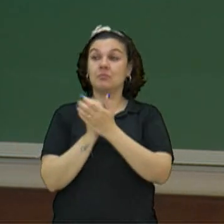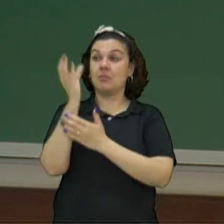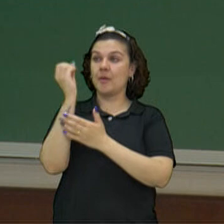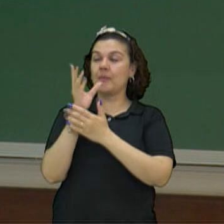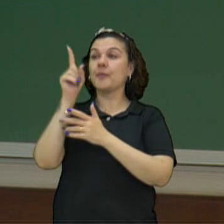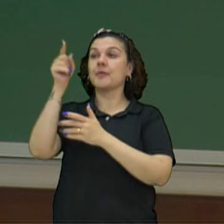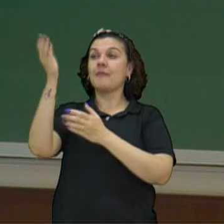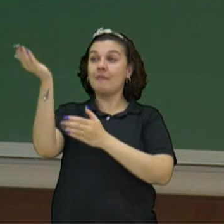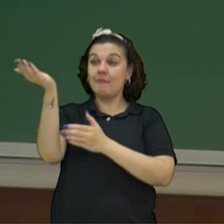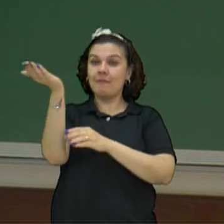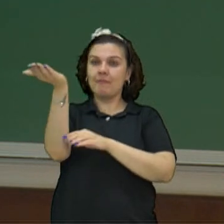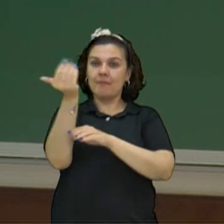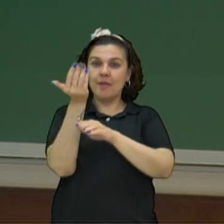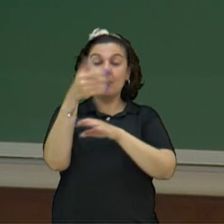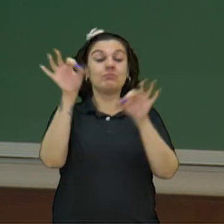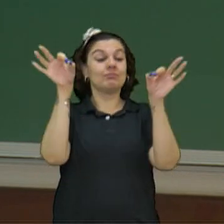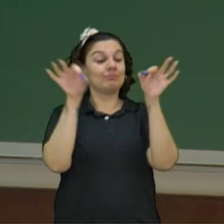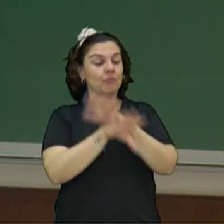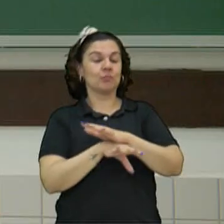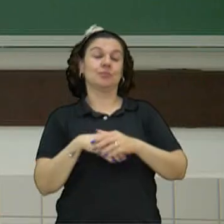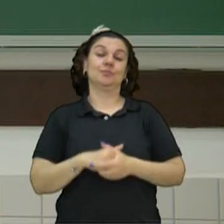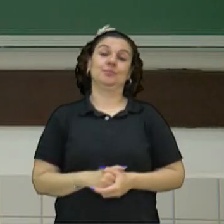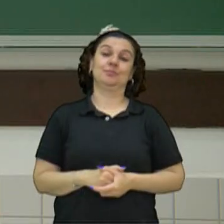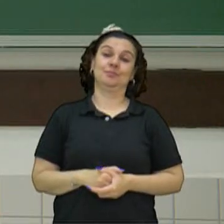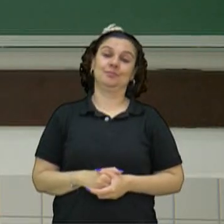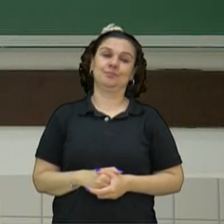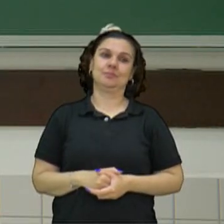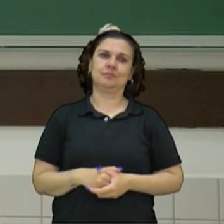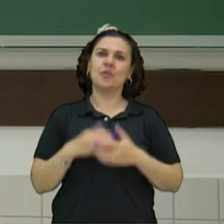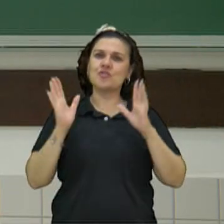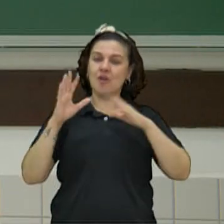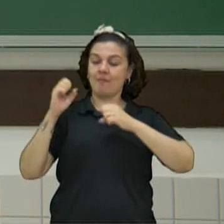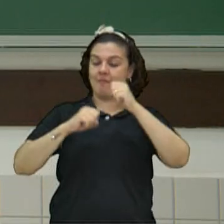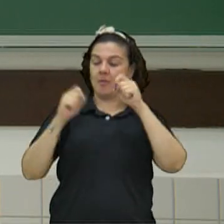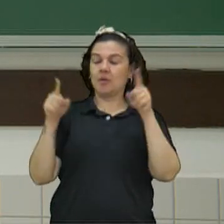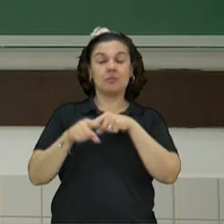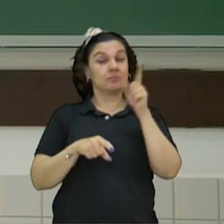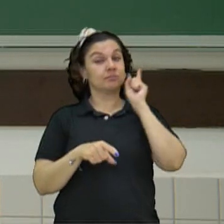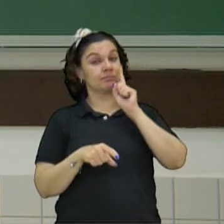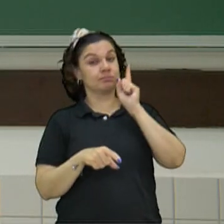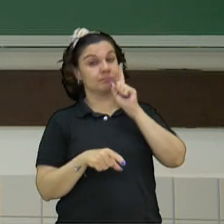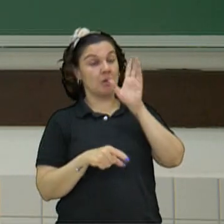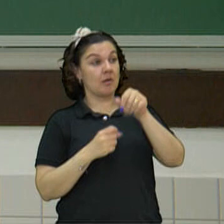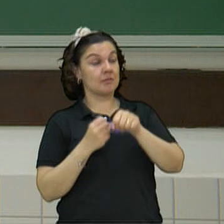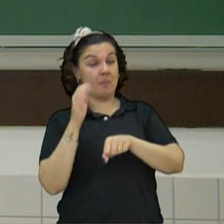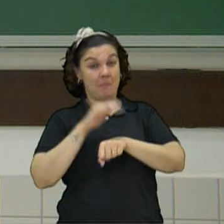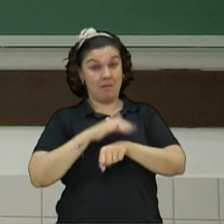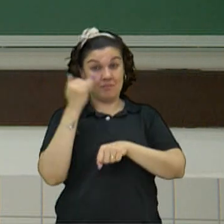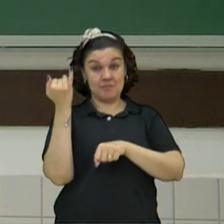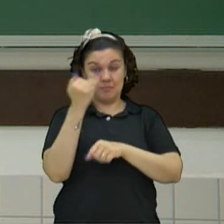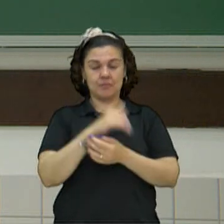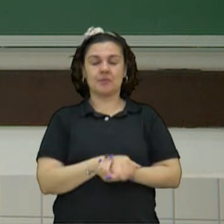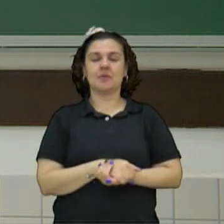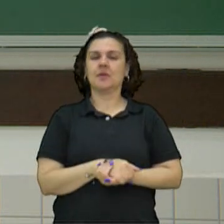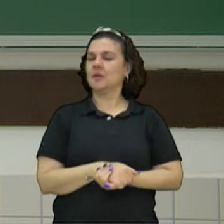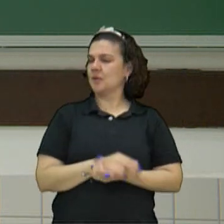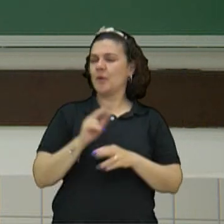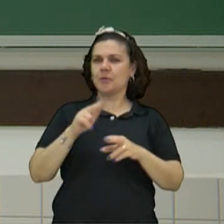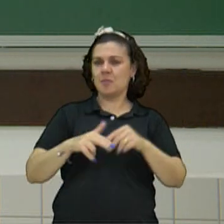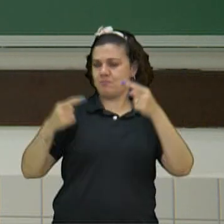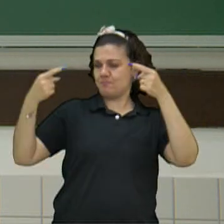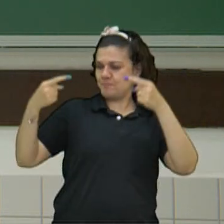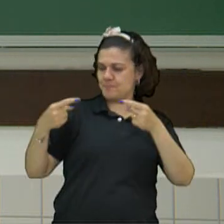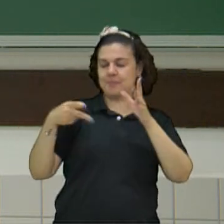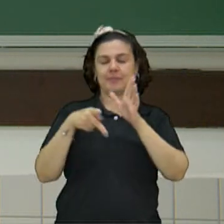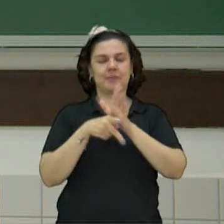compramos deles os produtos prontos. Os Estados Unidos deixou de ser o mais importante. Por isso a questão da guerra